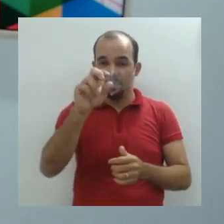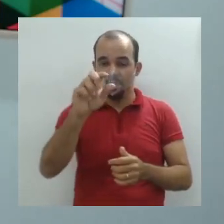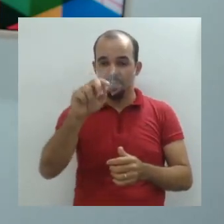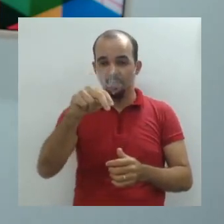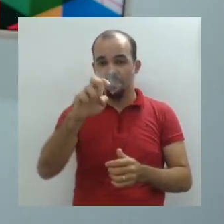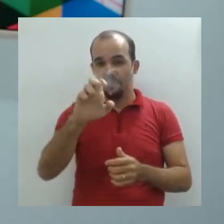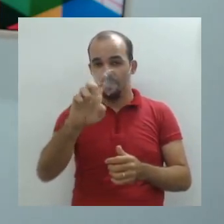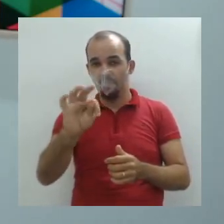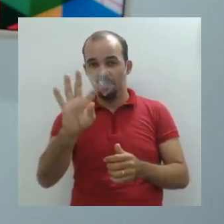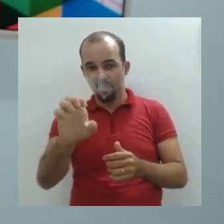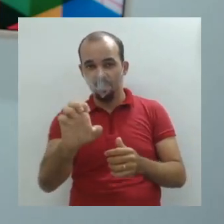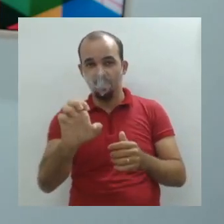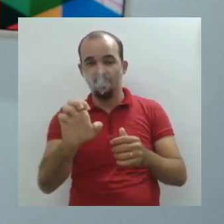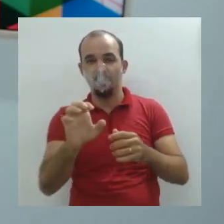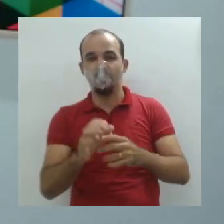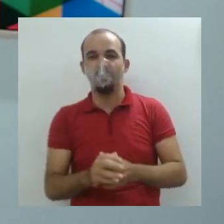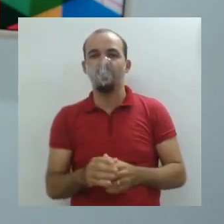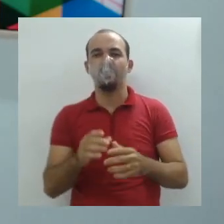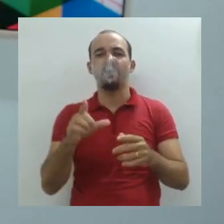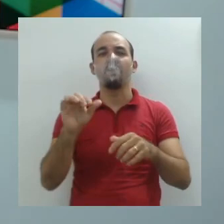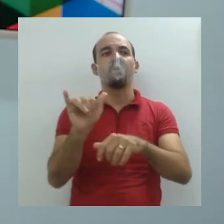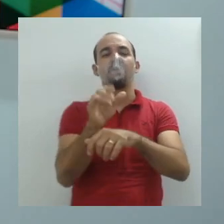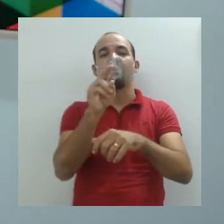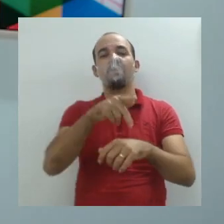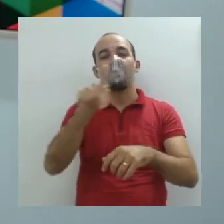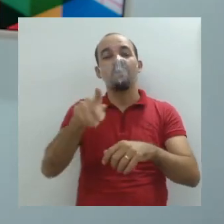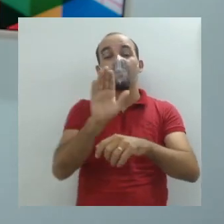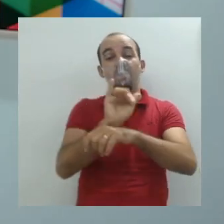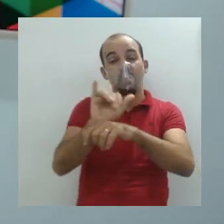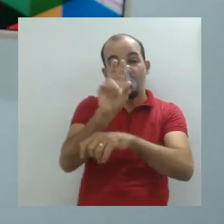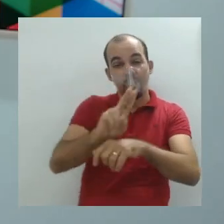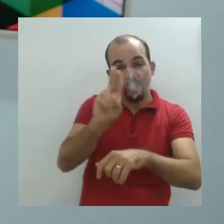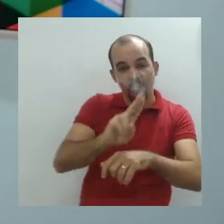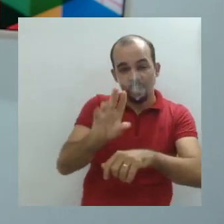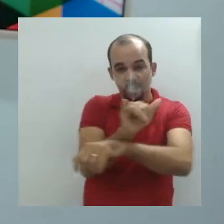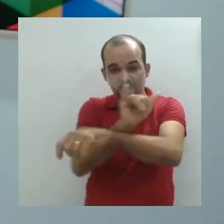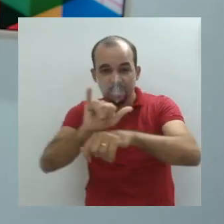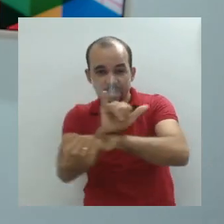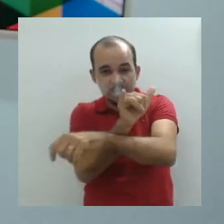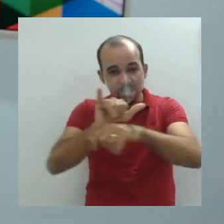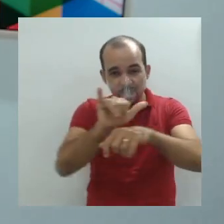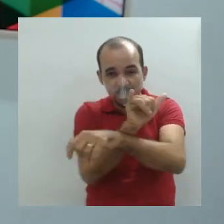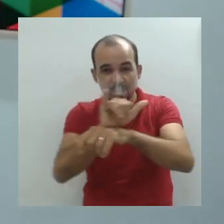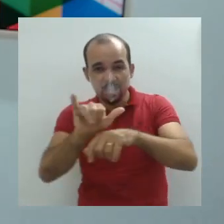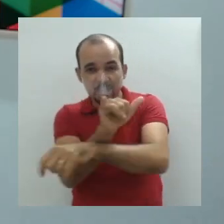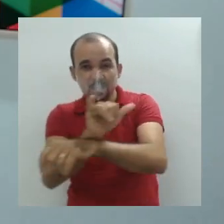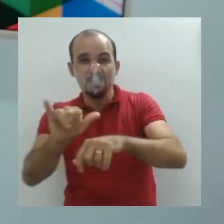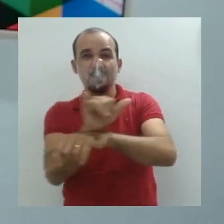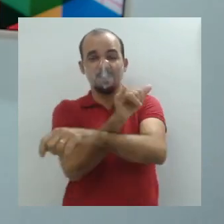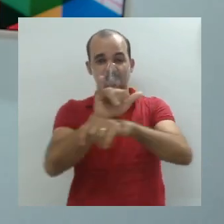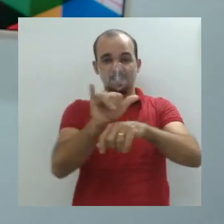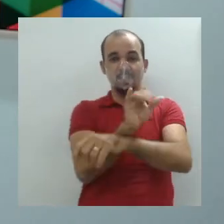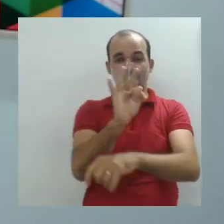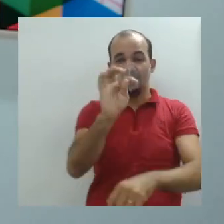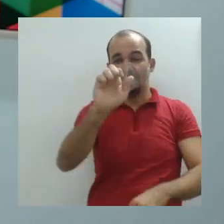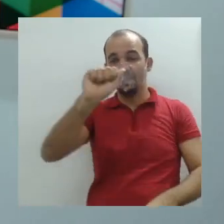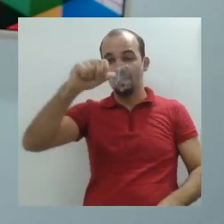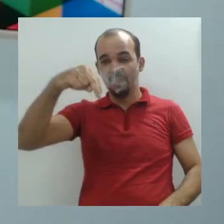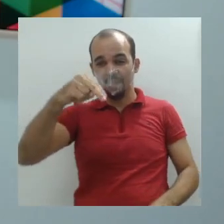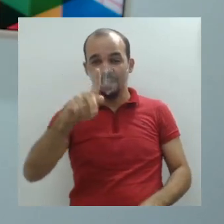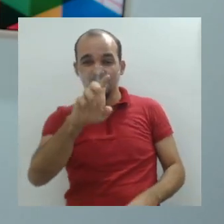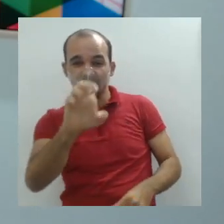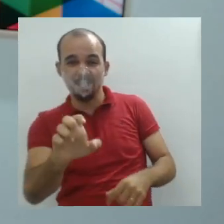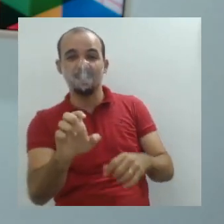cateto adjacente. E cantar assim, ó. Tangente, tangente, gente, tangente, tangente, gente é o cateto oposto sobre o cateto